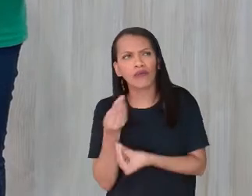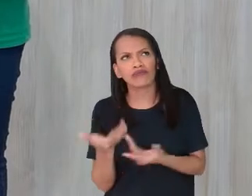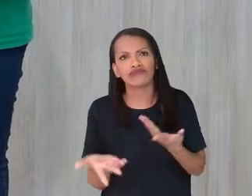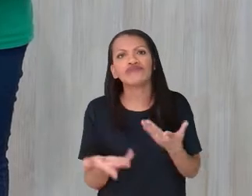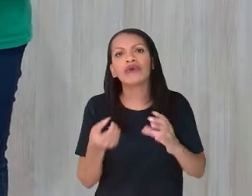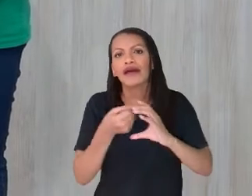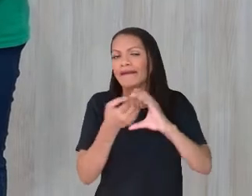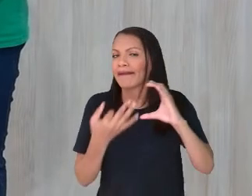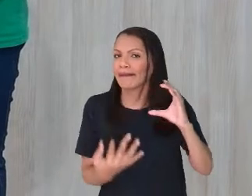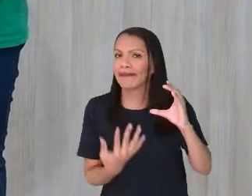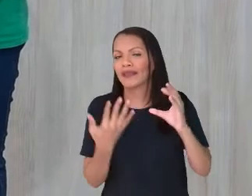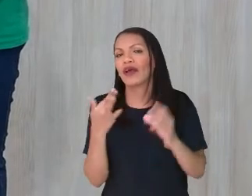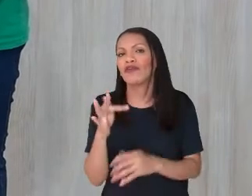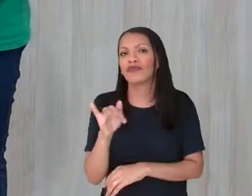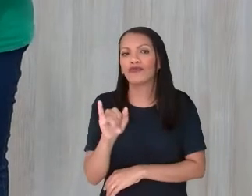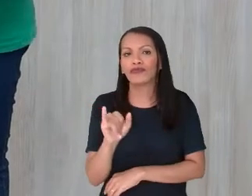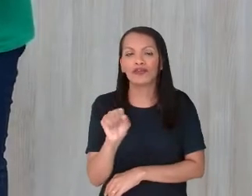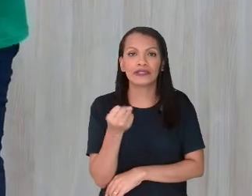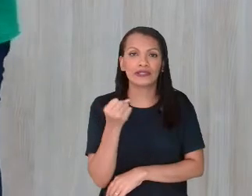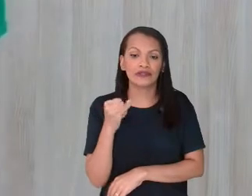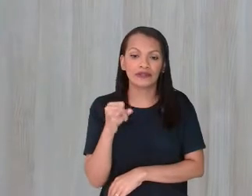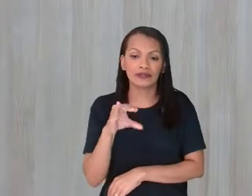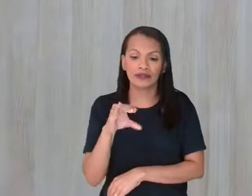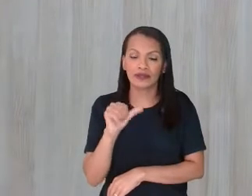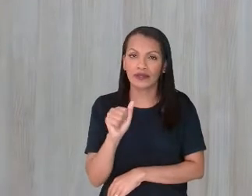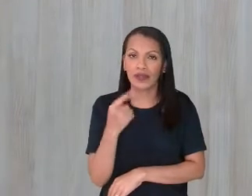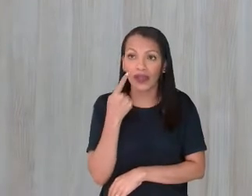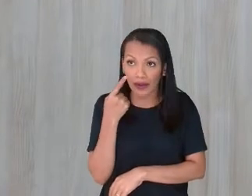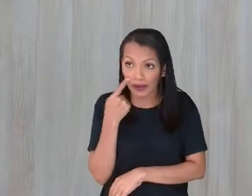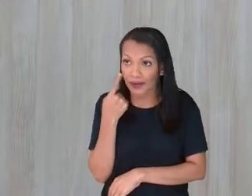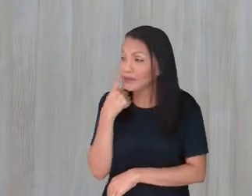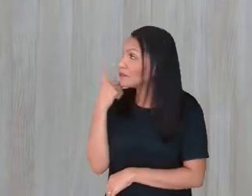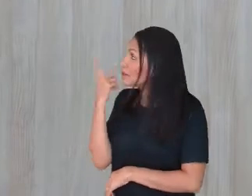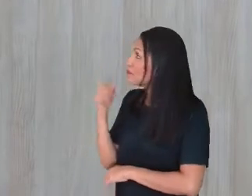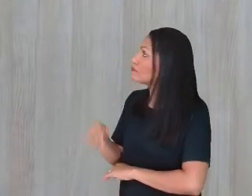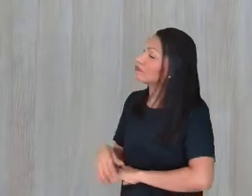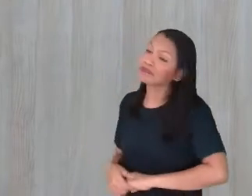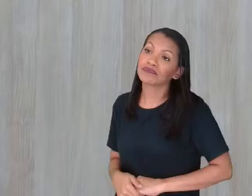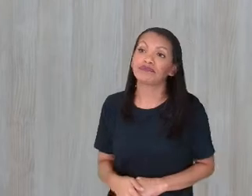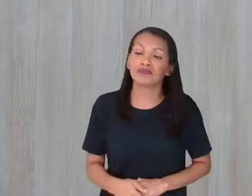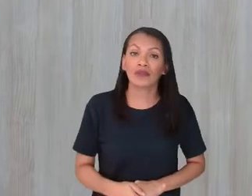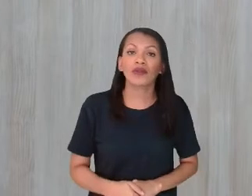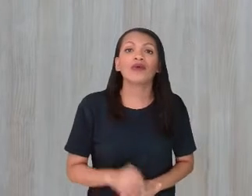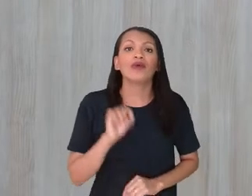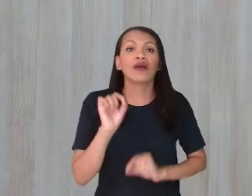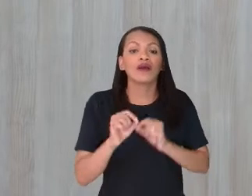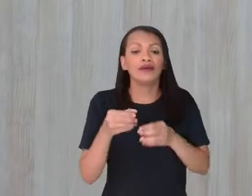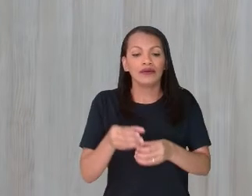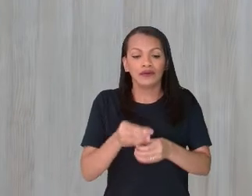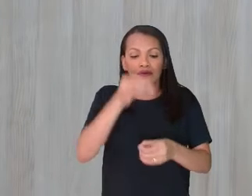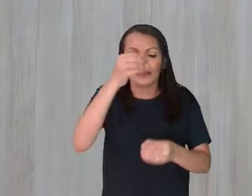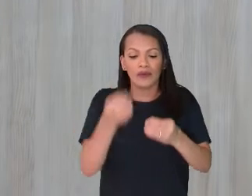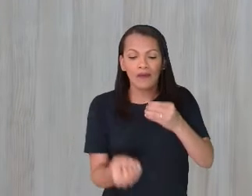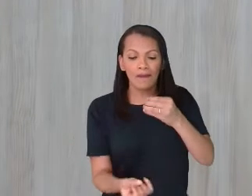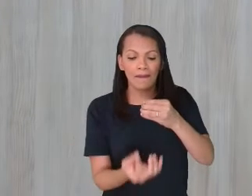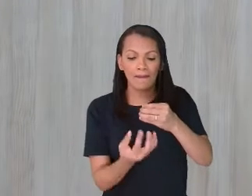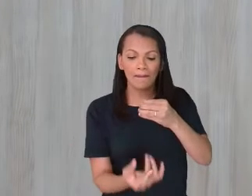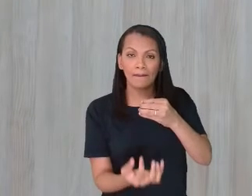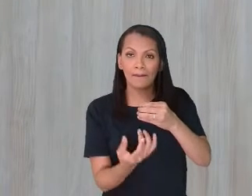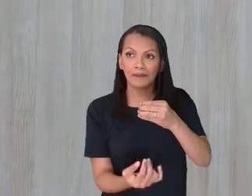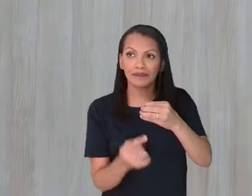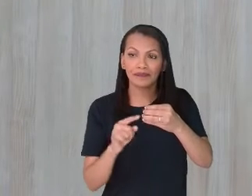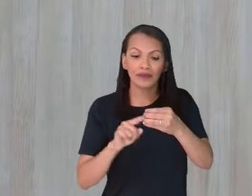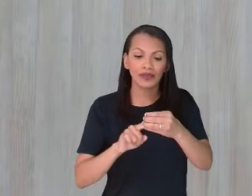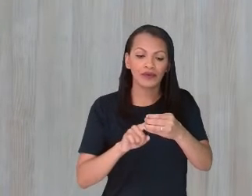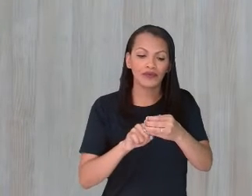na anterior que foi a evaporação e aqui a destilação, o aquecimento, né, a